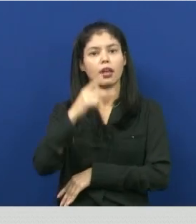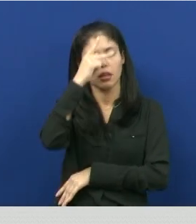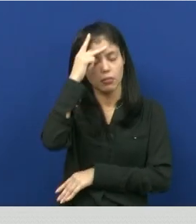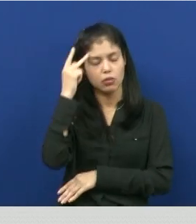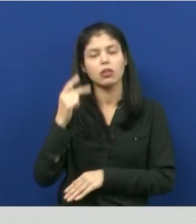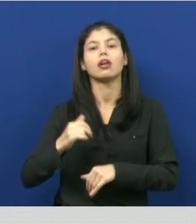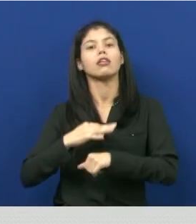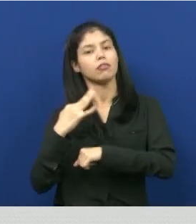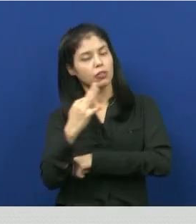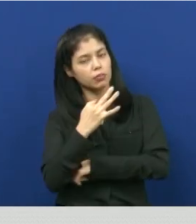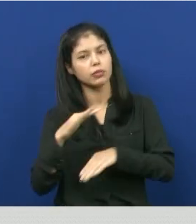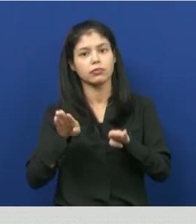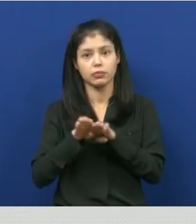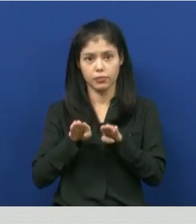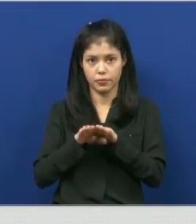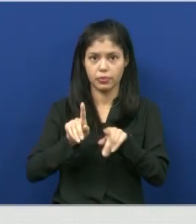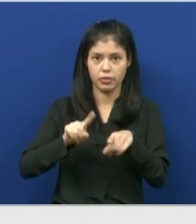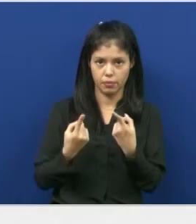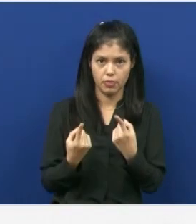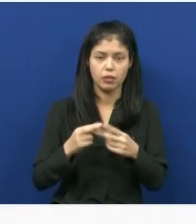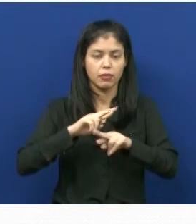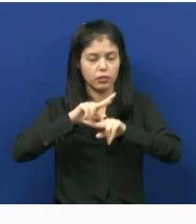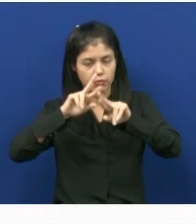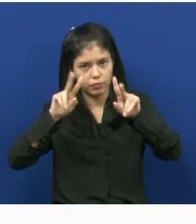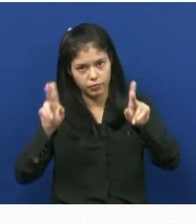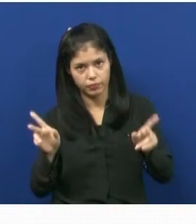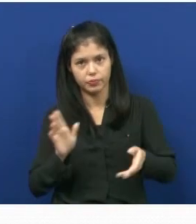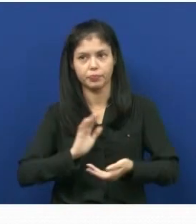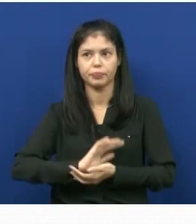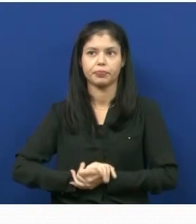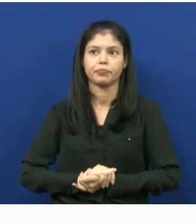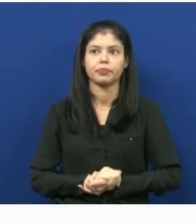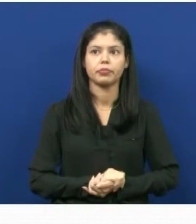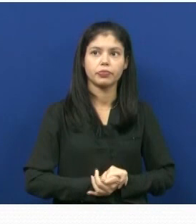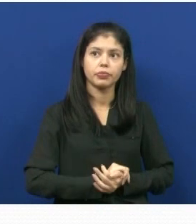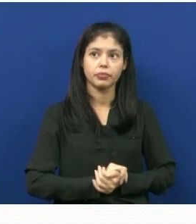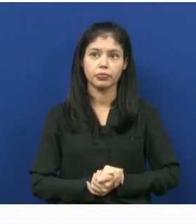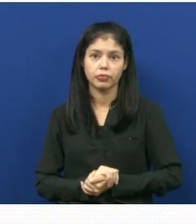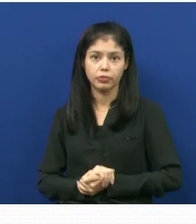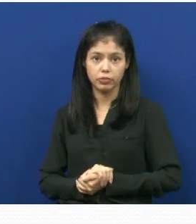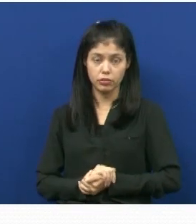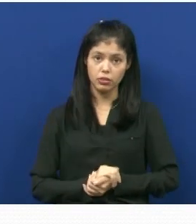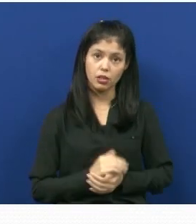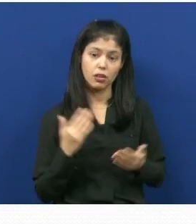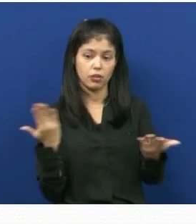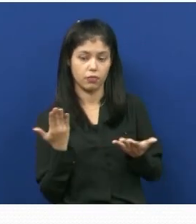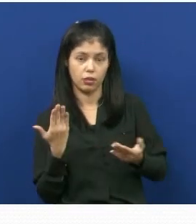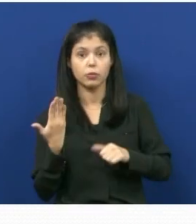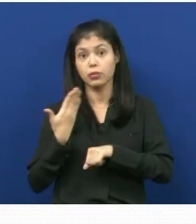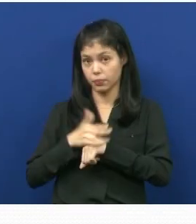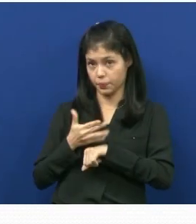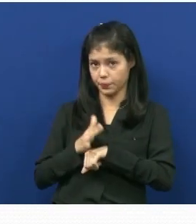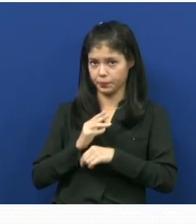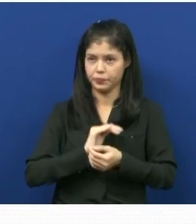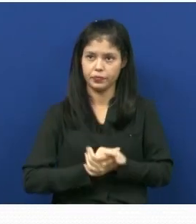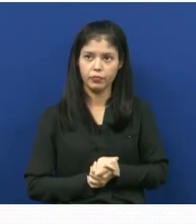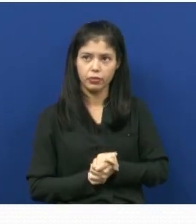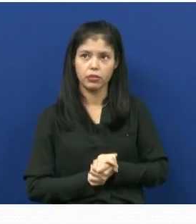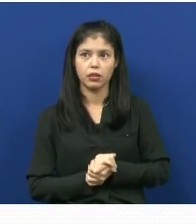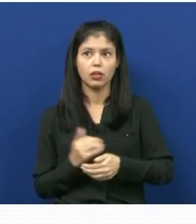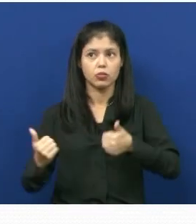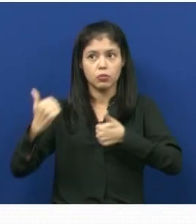maneira formal também, mas para várias pessoas. Vamos a praticar.